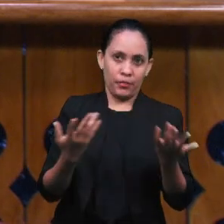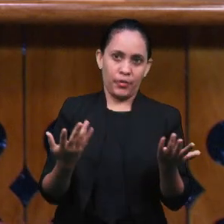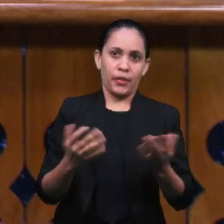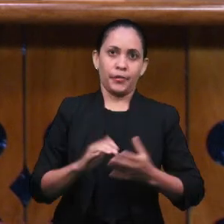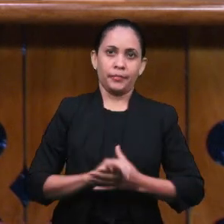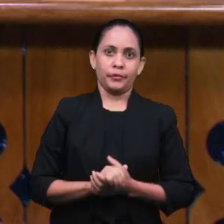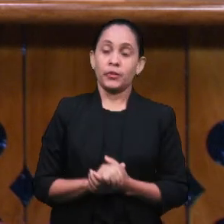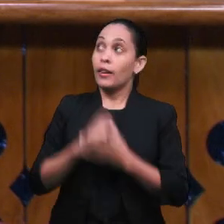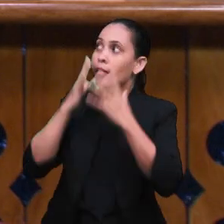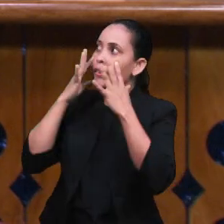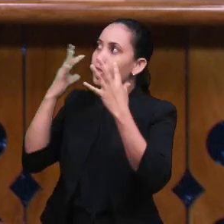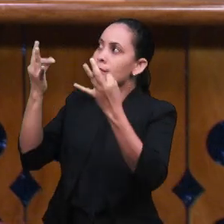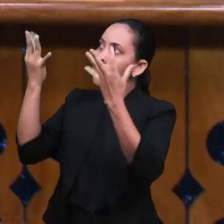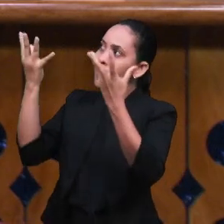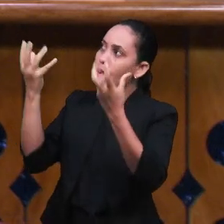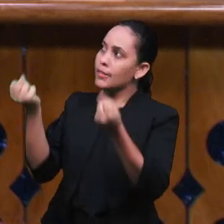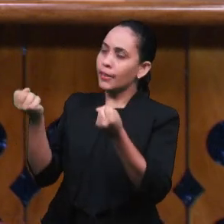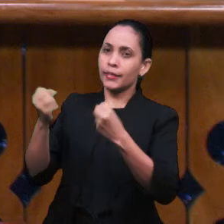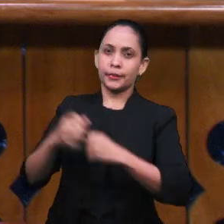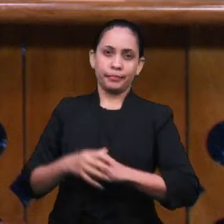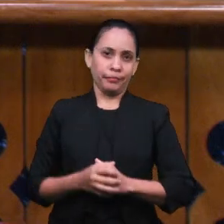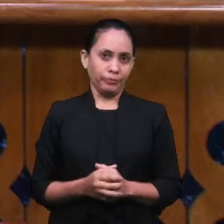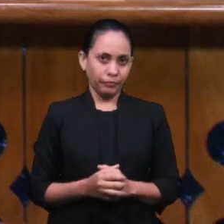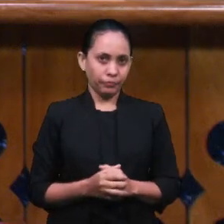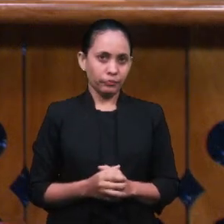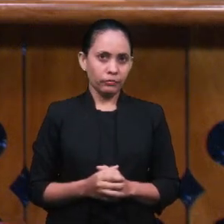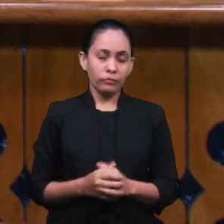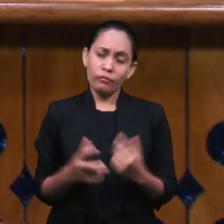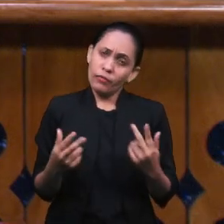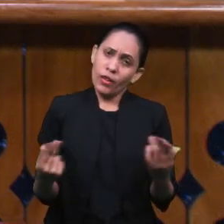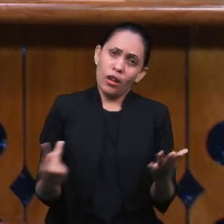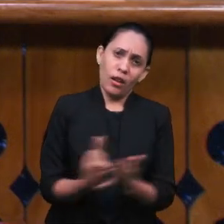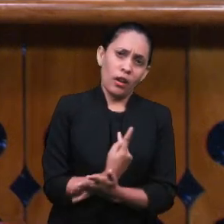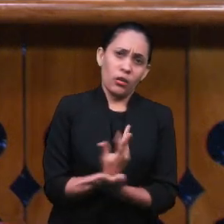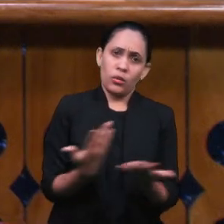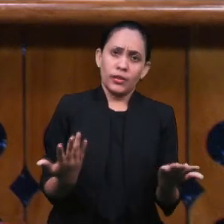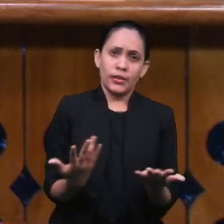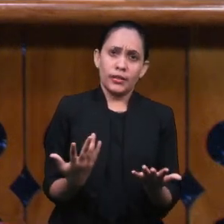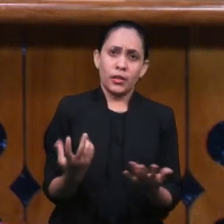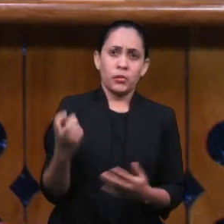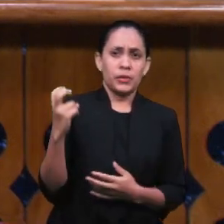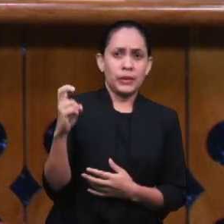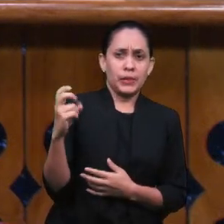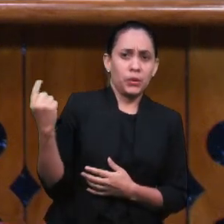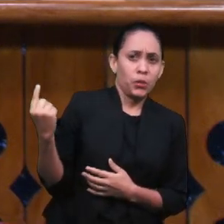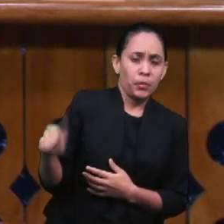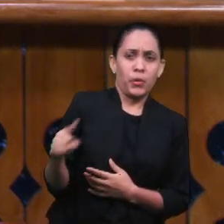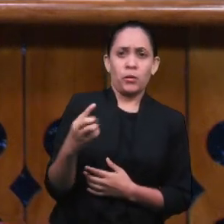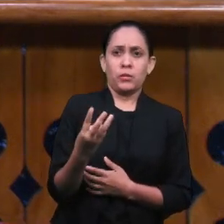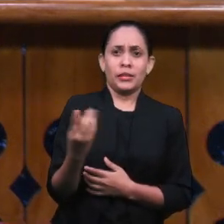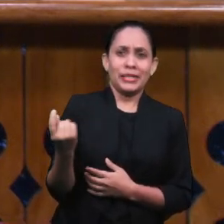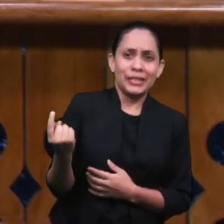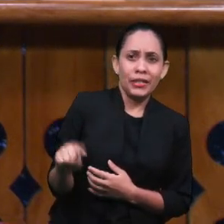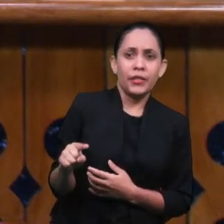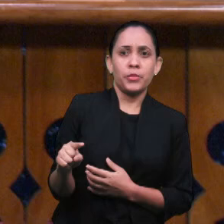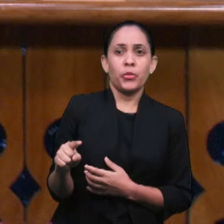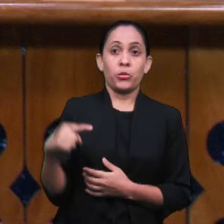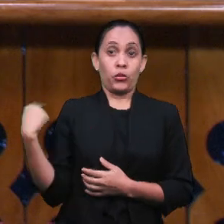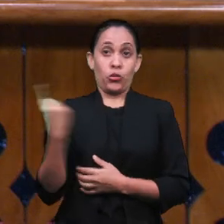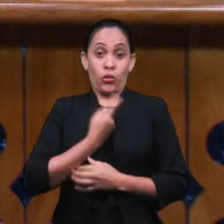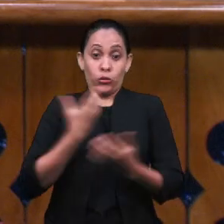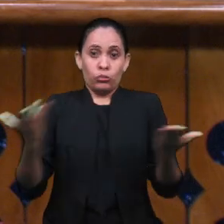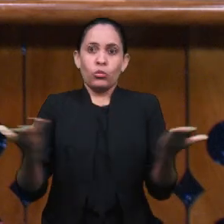pomba. E foi o que aconteceu, por isso 5.000, 3.000, e nós estamos fazendo isso.